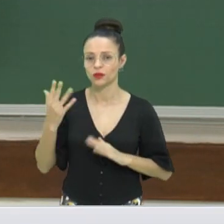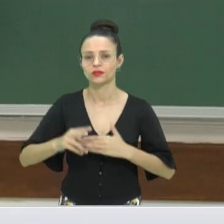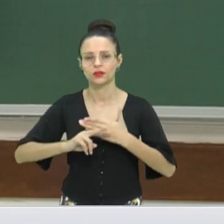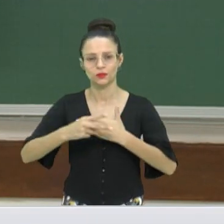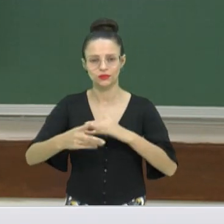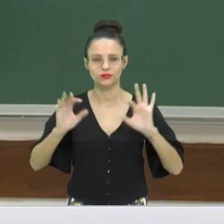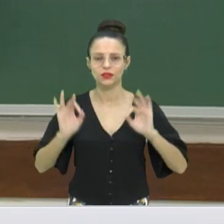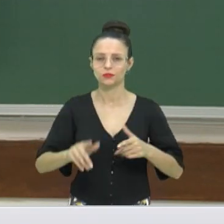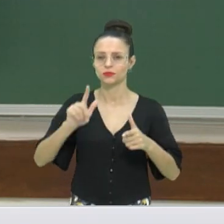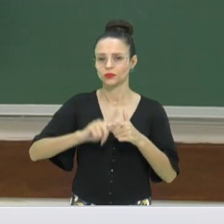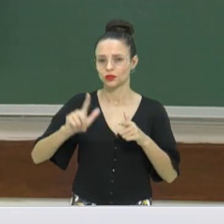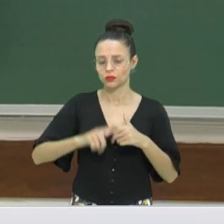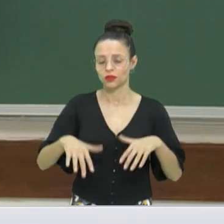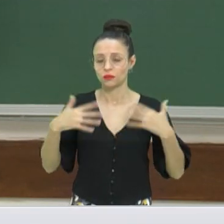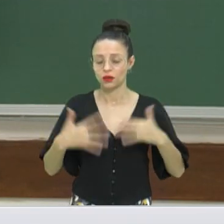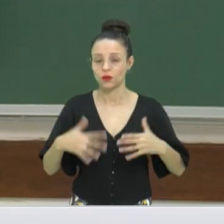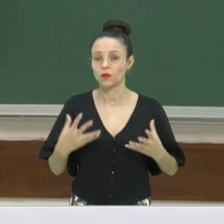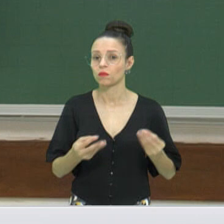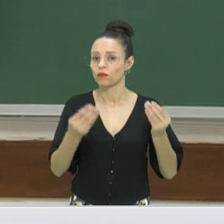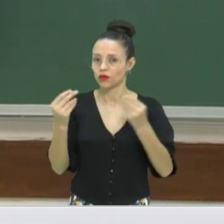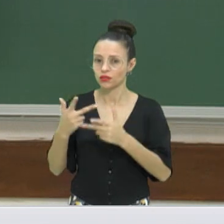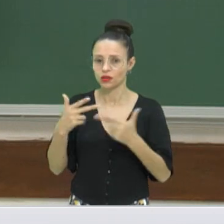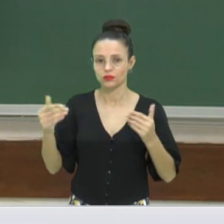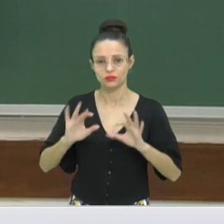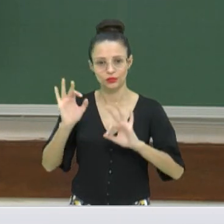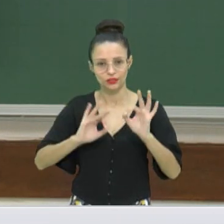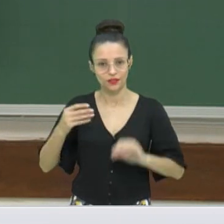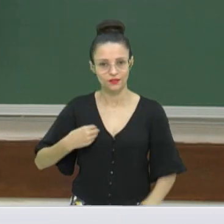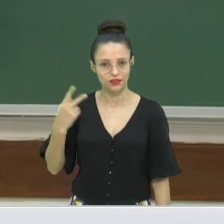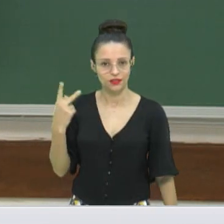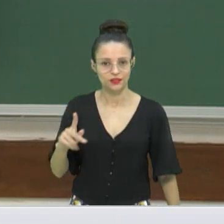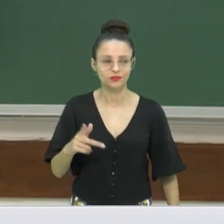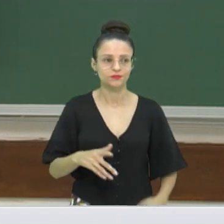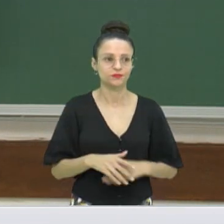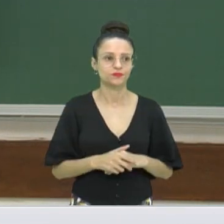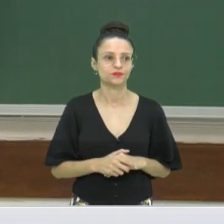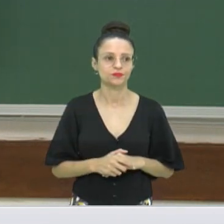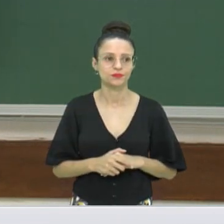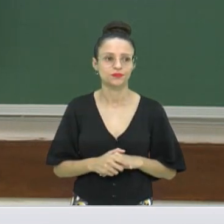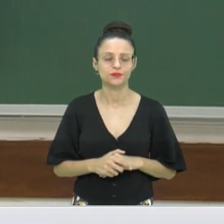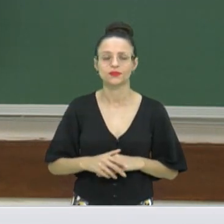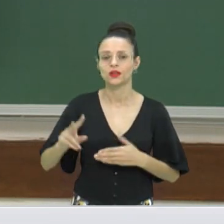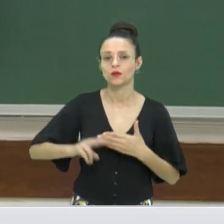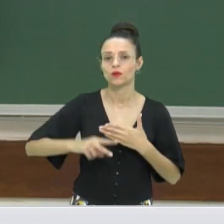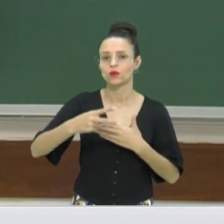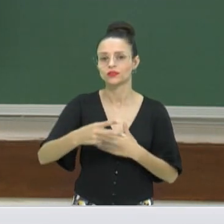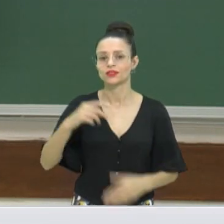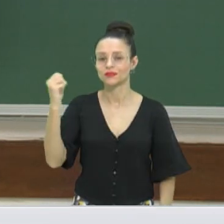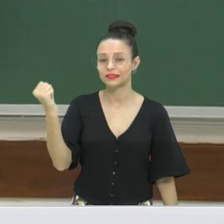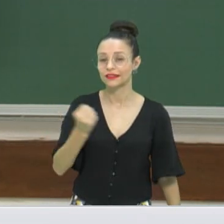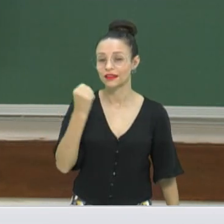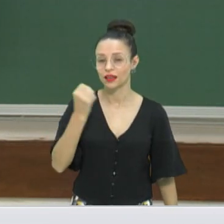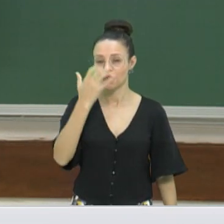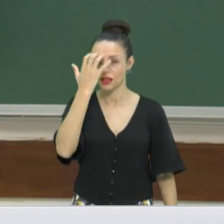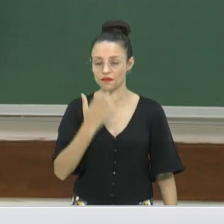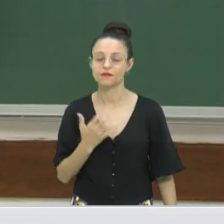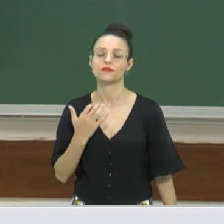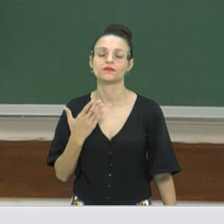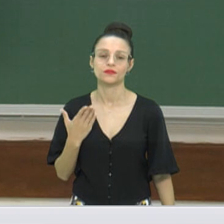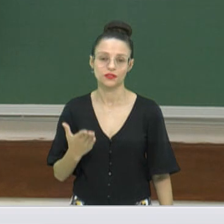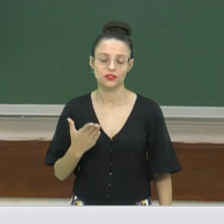consequência, quanto problema para essa pessoa resolver e organizar a sua vida novamente. E as consequências gravíssimas,